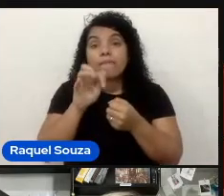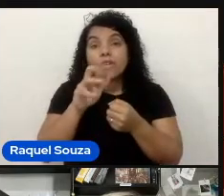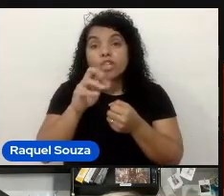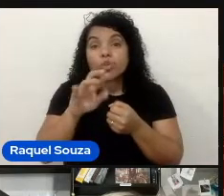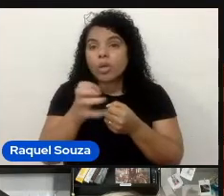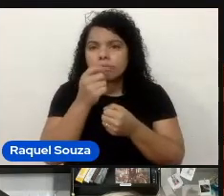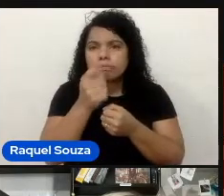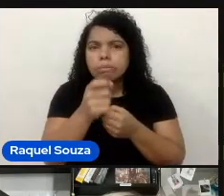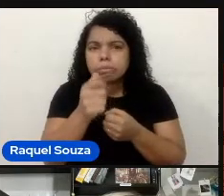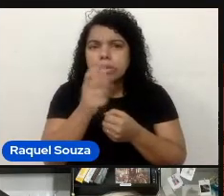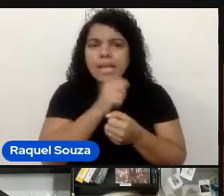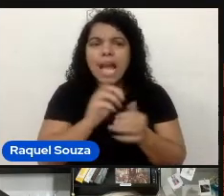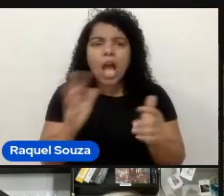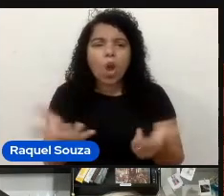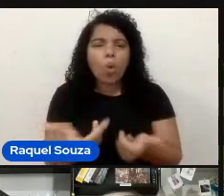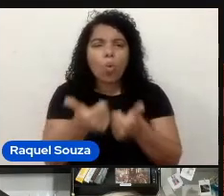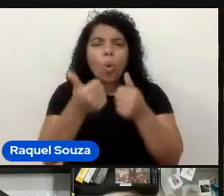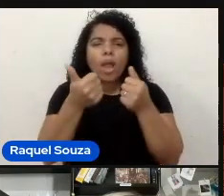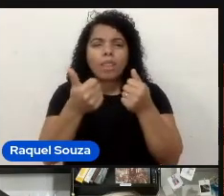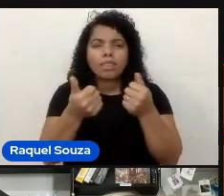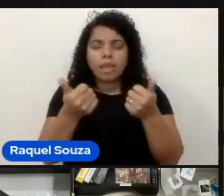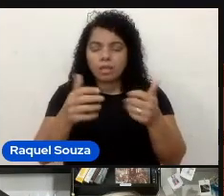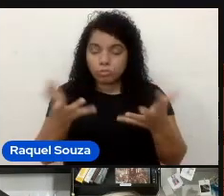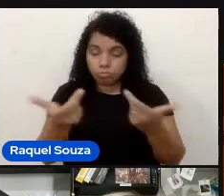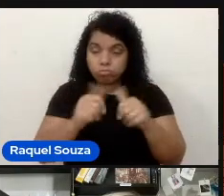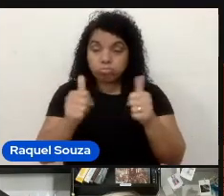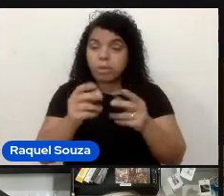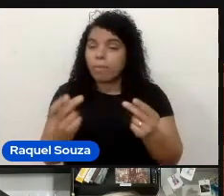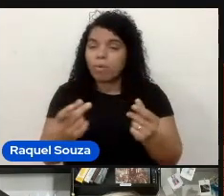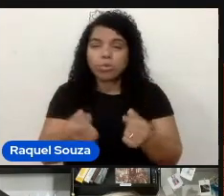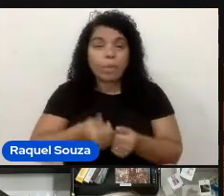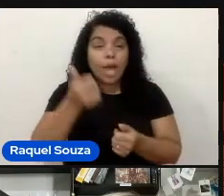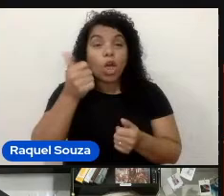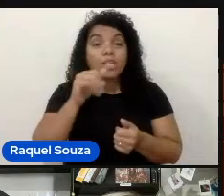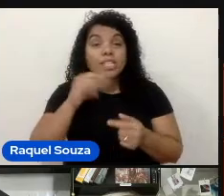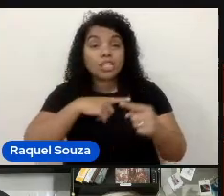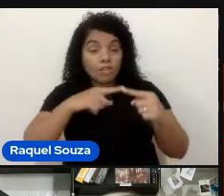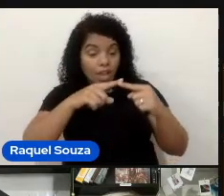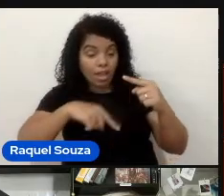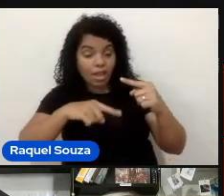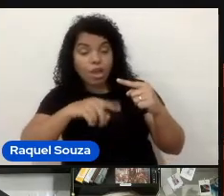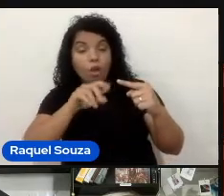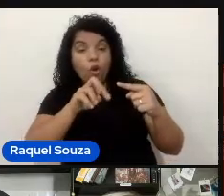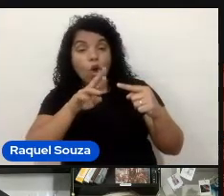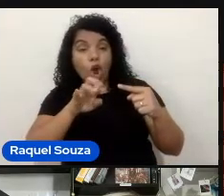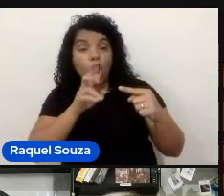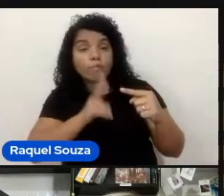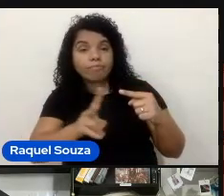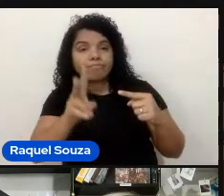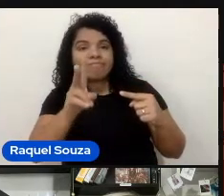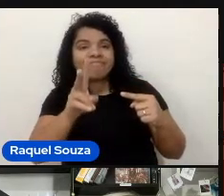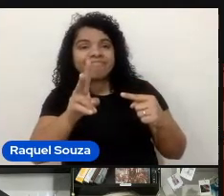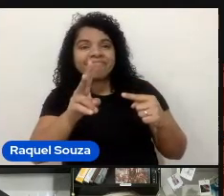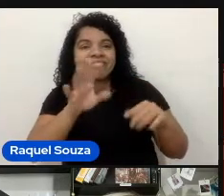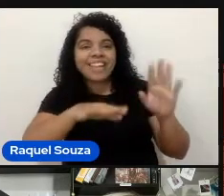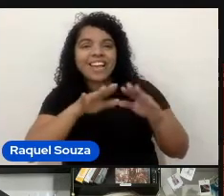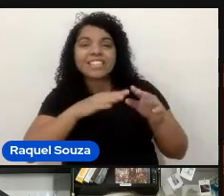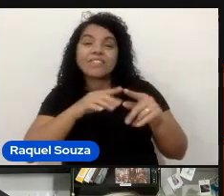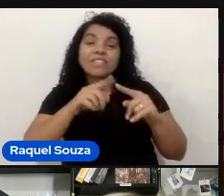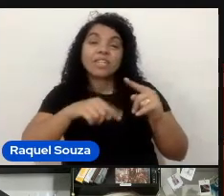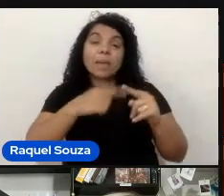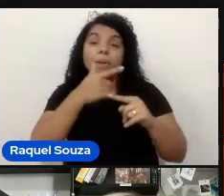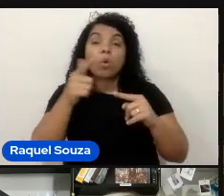muito melhor qualidade, e se a gente tiver alguma quebra, a gente não vai quebrar o core. A gente vai quebrar alguma coisa que talvez tenha importância,